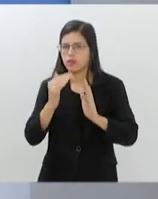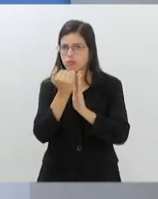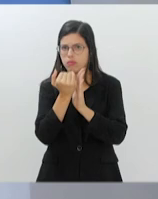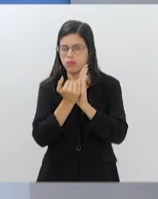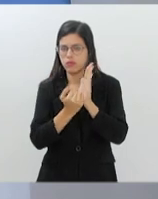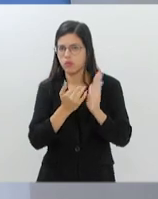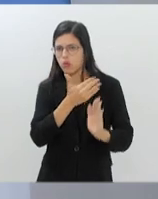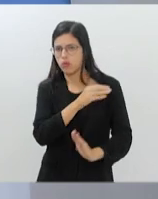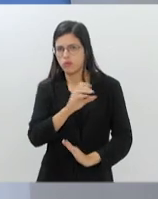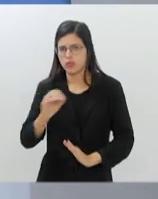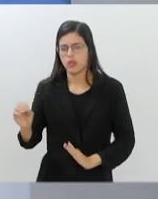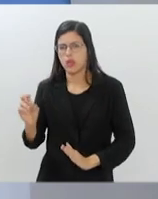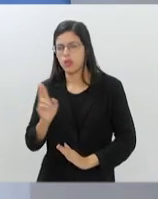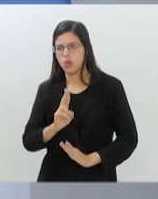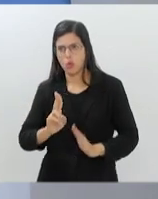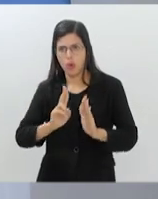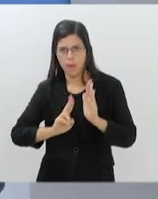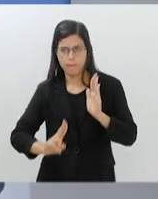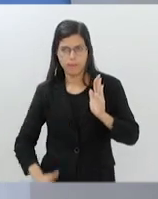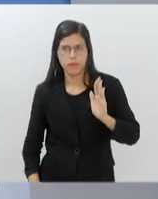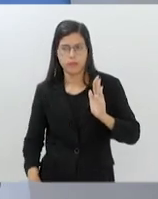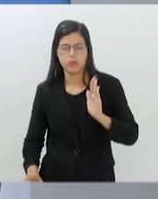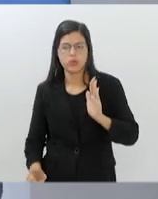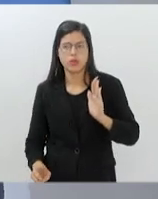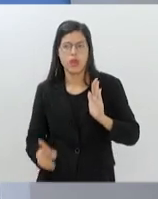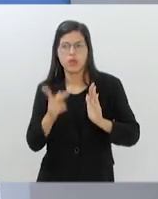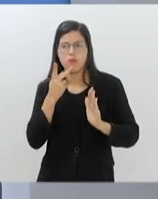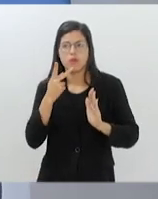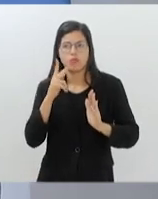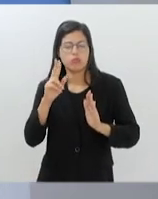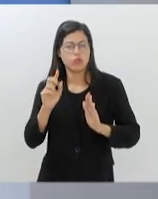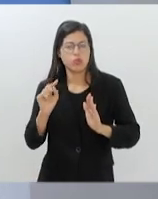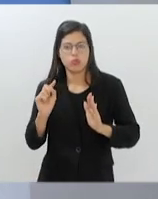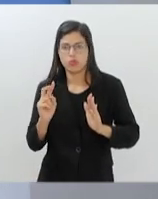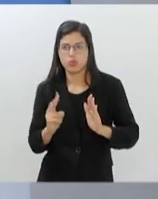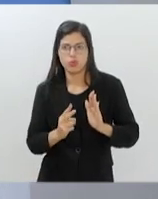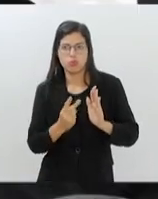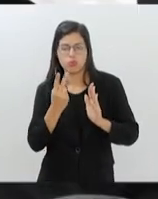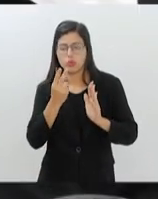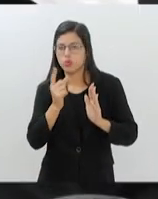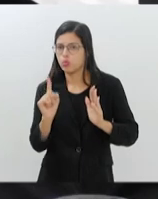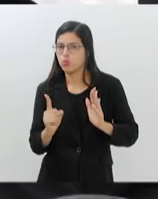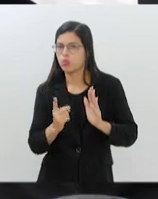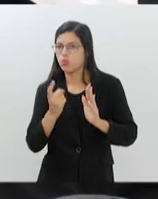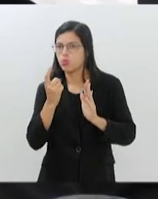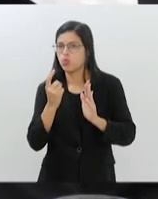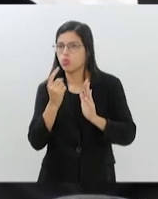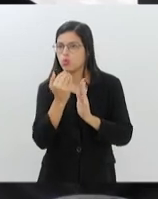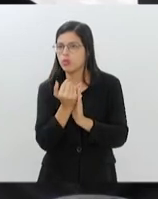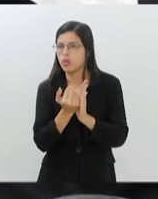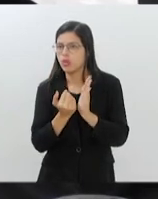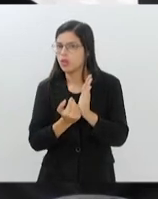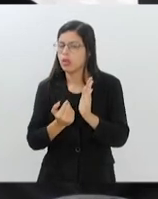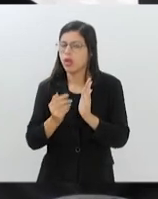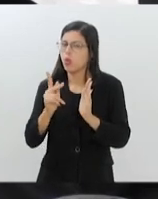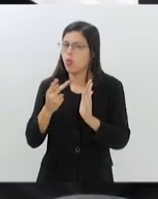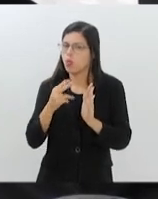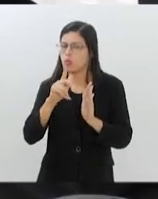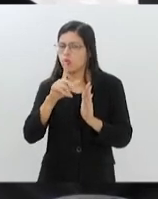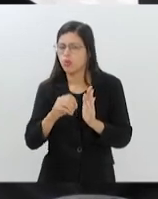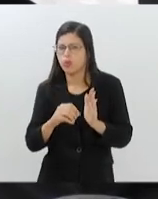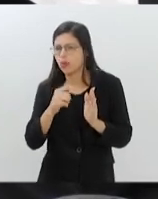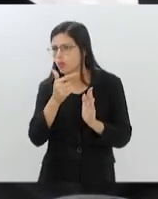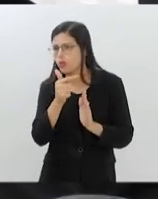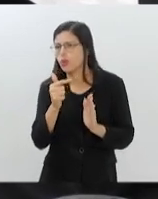estado a senhora tá dizendo que os dois únicos os secretários que foram lá foi o senhor ân ouo Leal não teve mais então Quais foram os outros eu eu